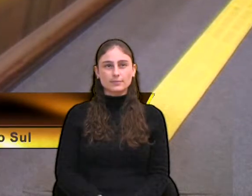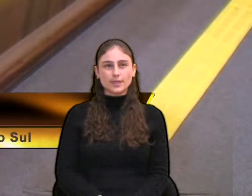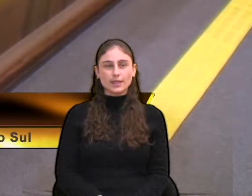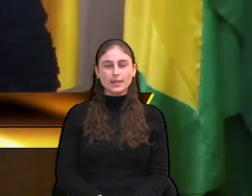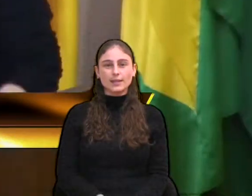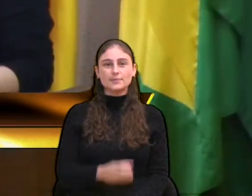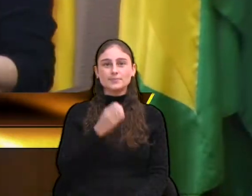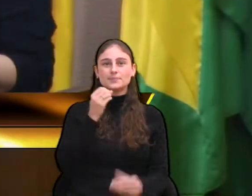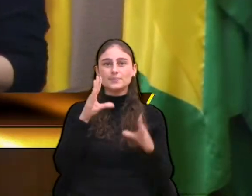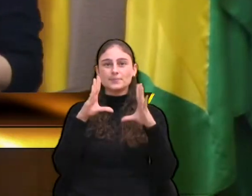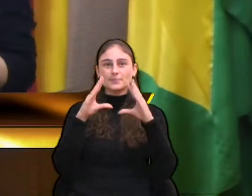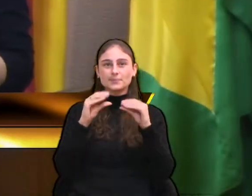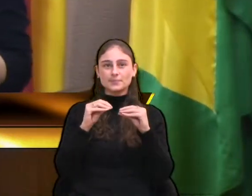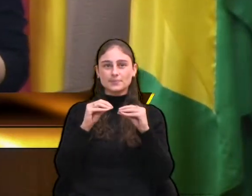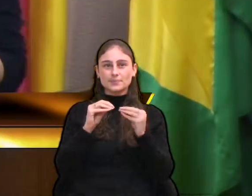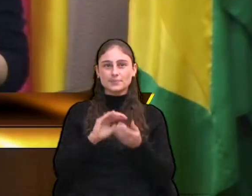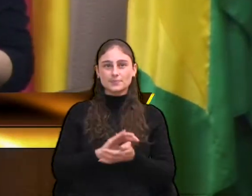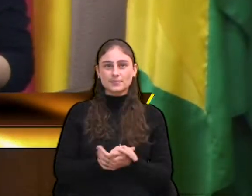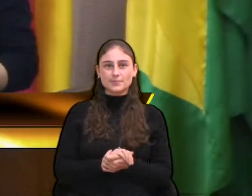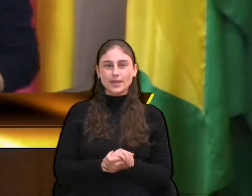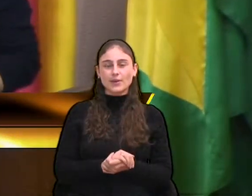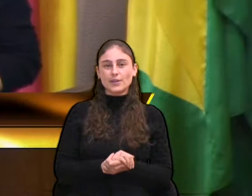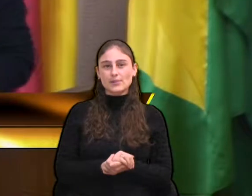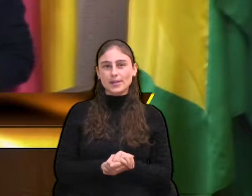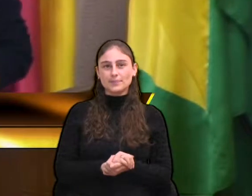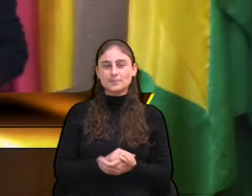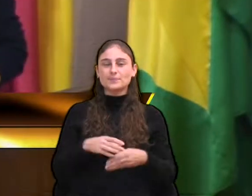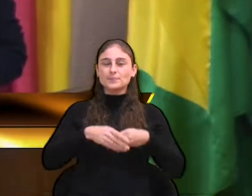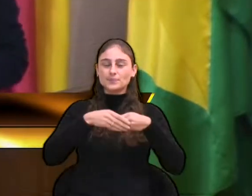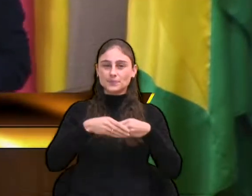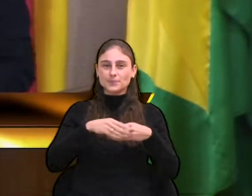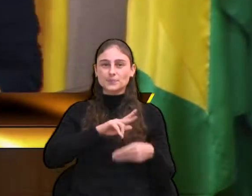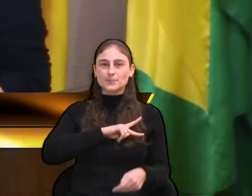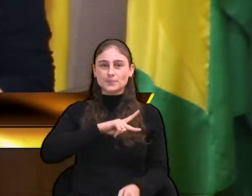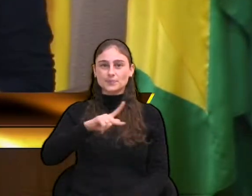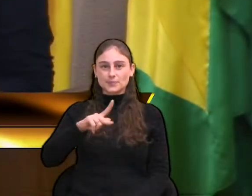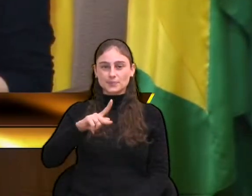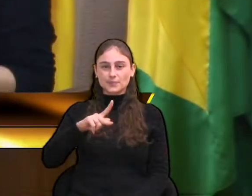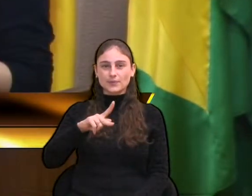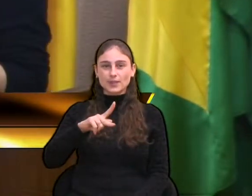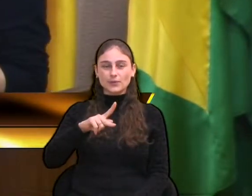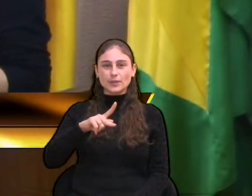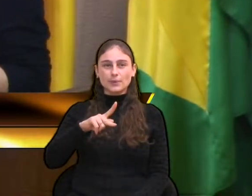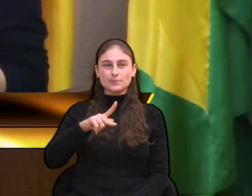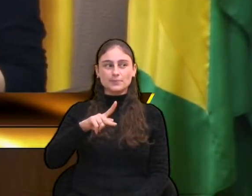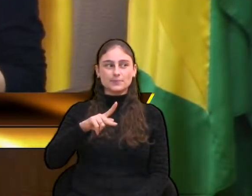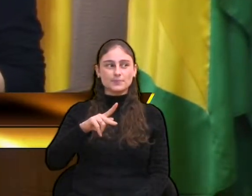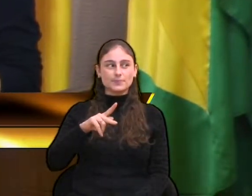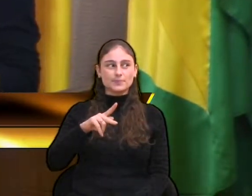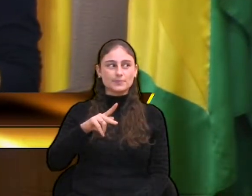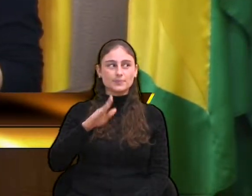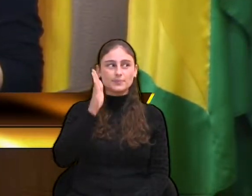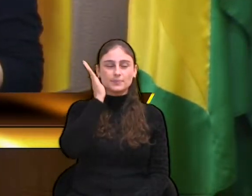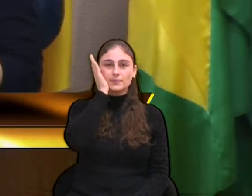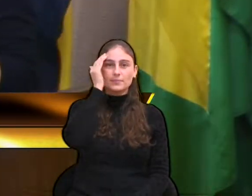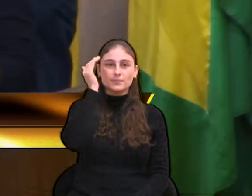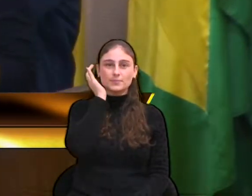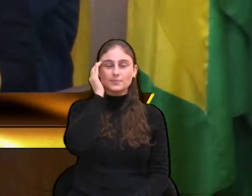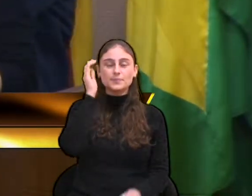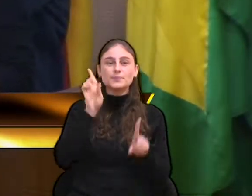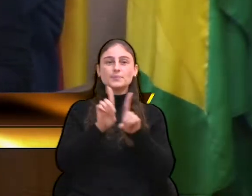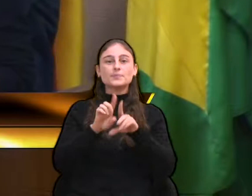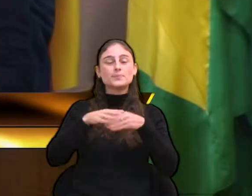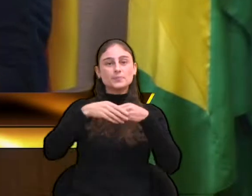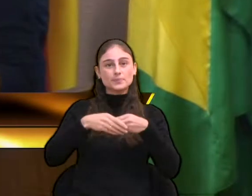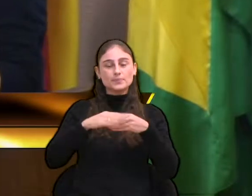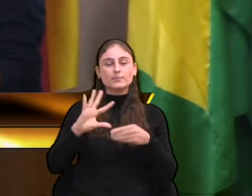Boa noite. Ao cumprimentar o presidente da Casa, vereador Felipe Gremmelmaier, eu estendo os meus cumprimentos a todas as autoridades